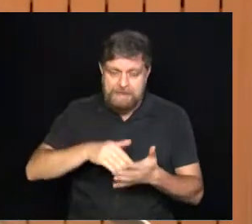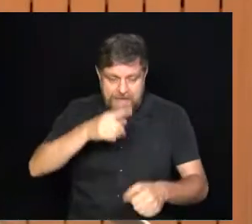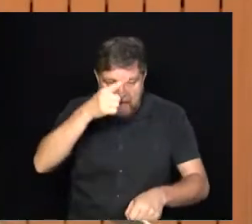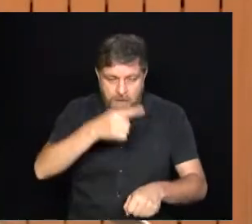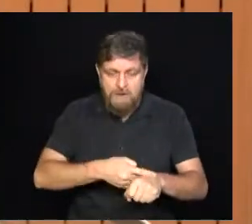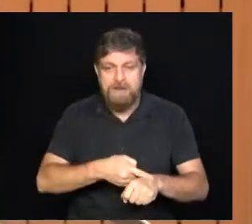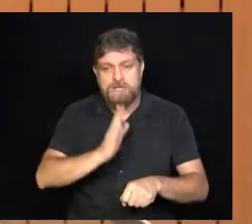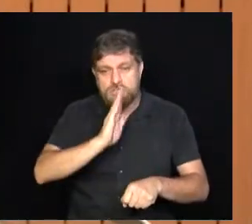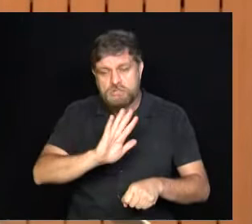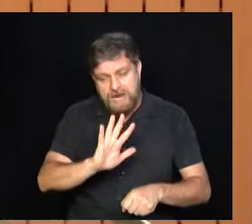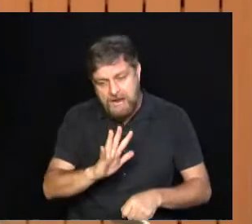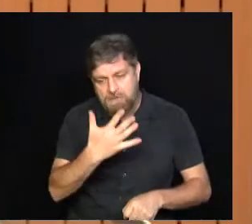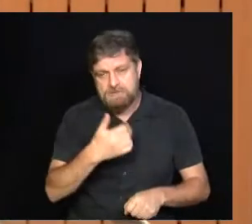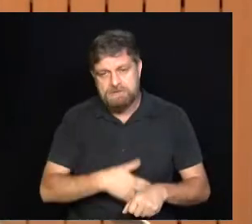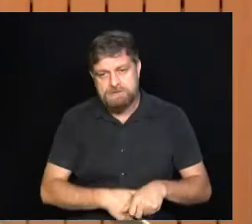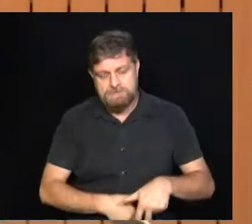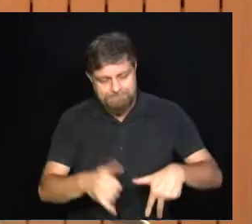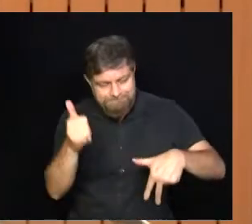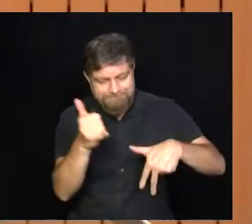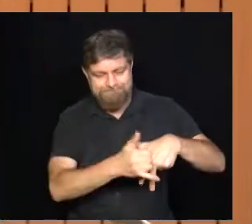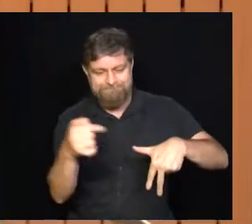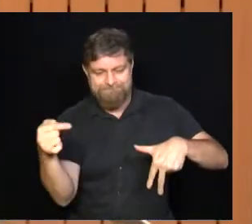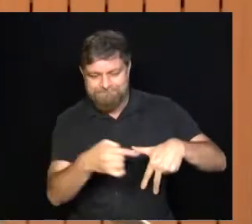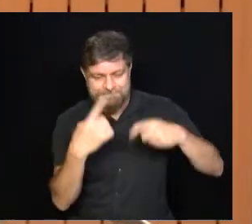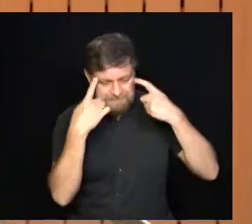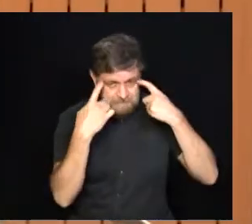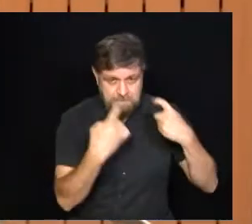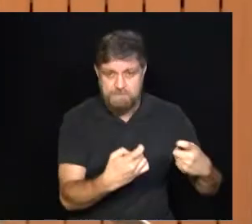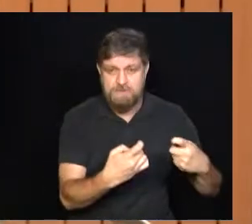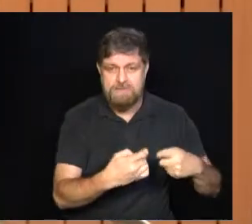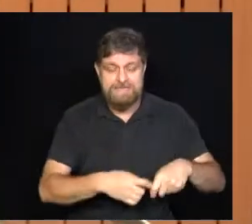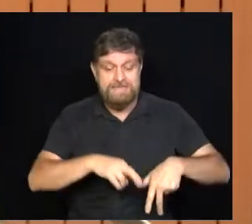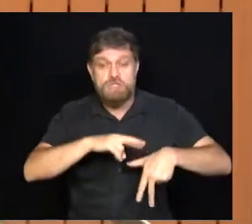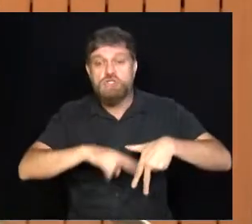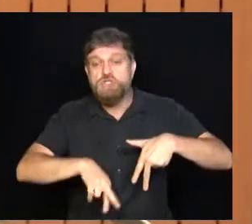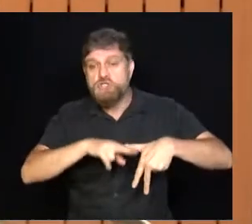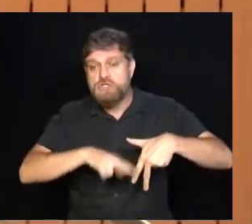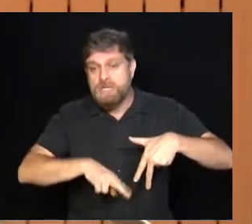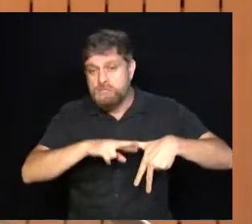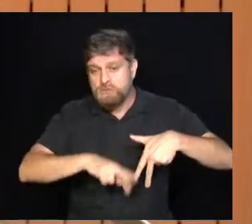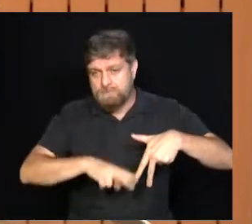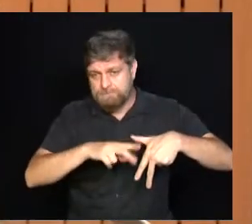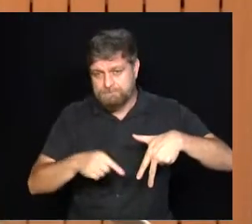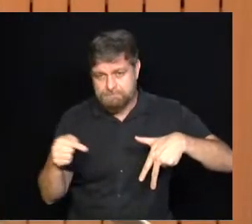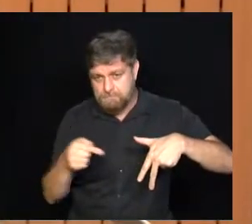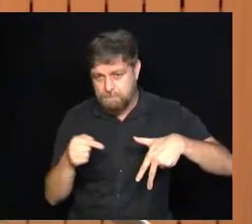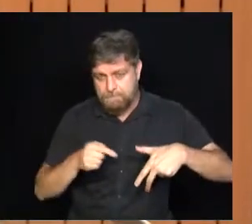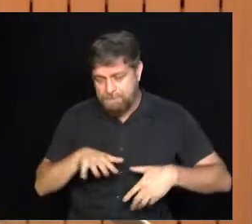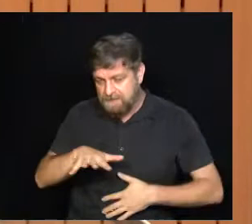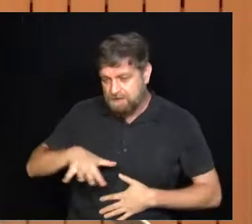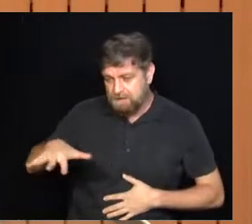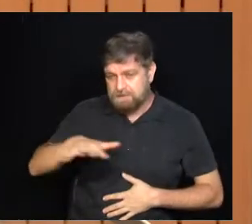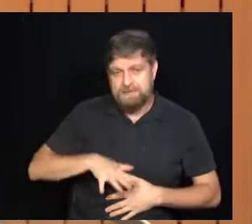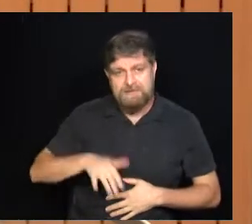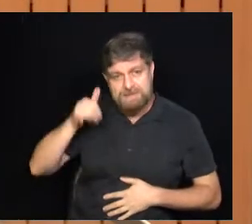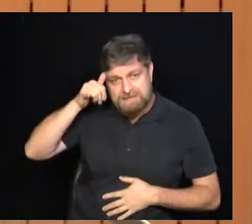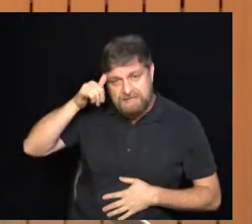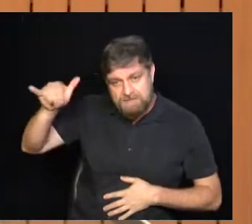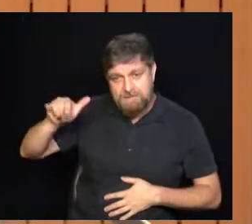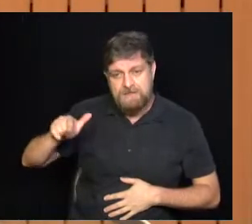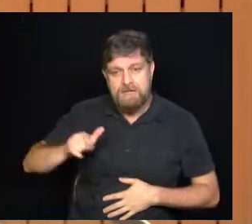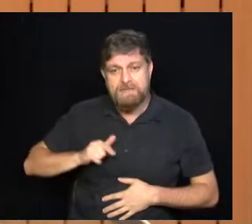situações de violência contra a mulher, violência de gênero. Então, na perspectiva da prevenção, nós temos